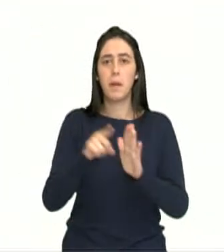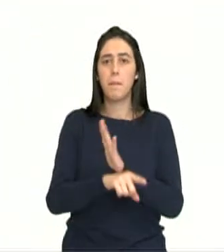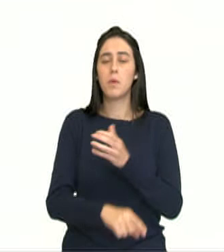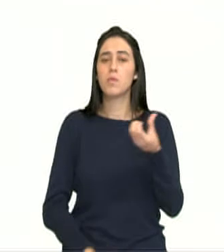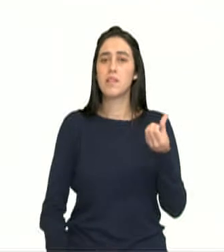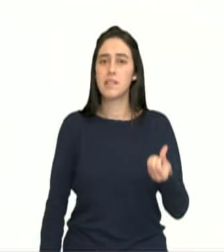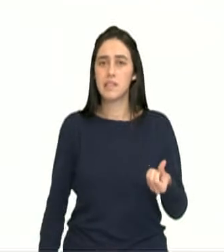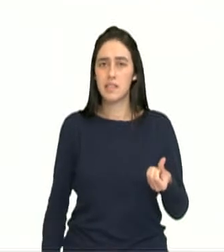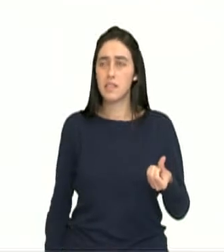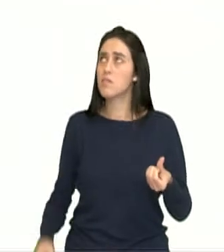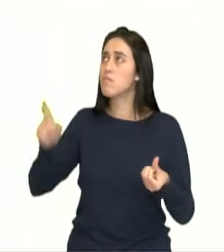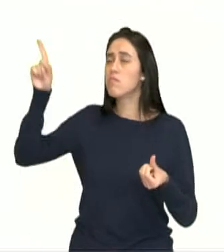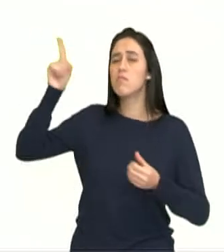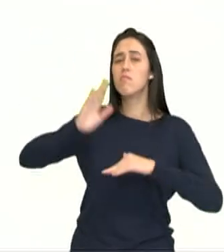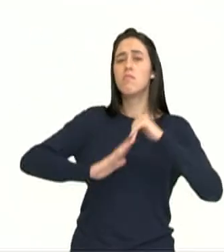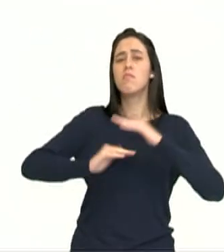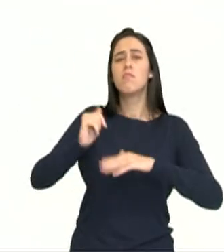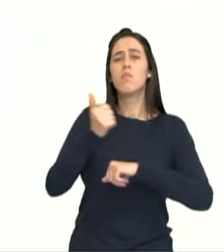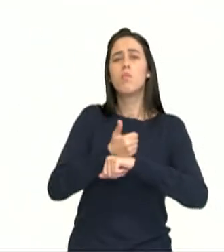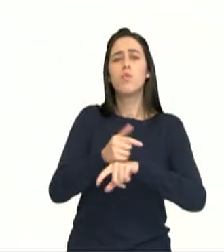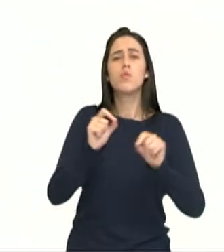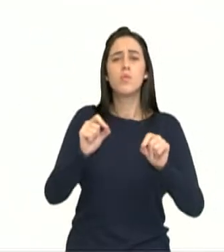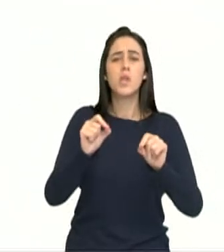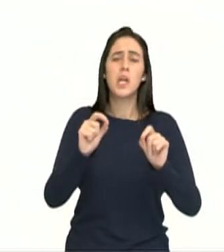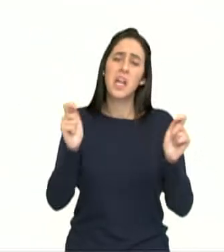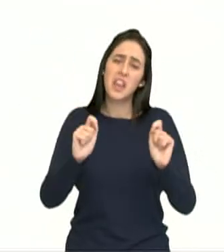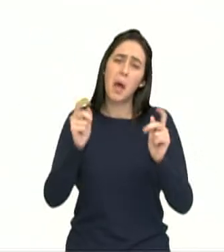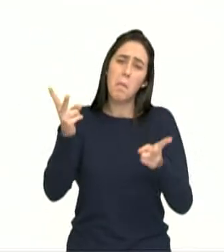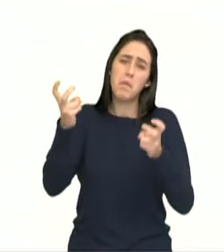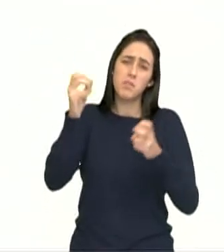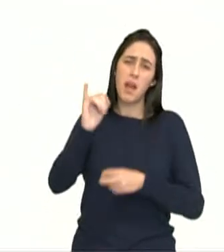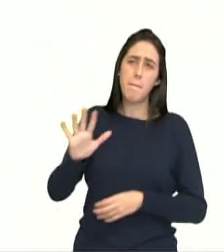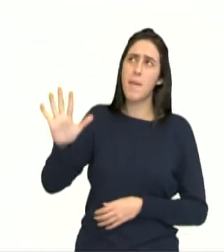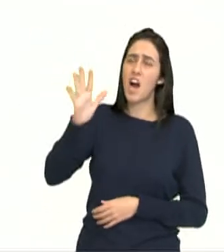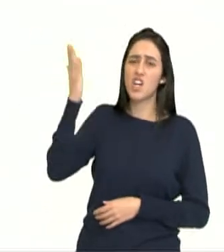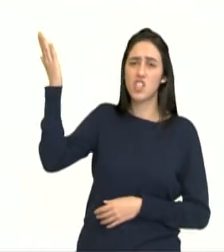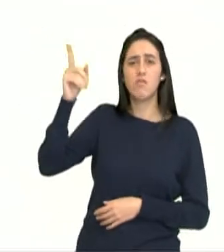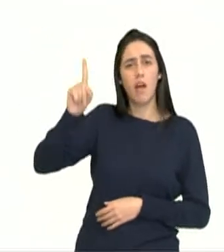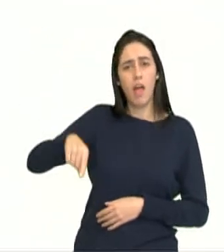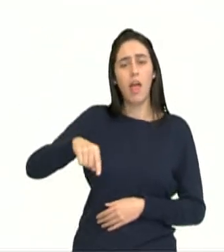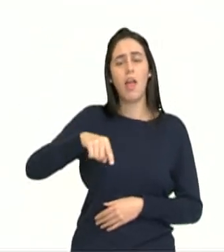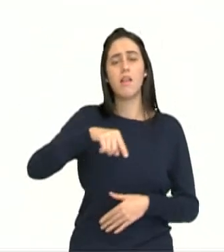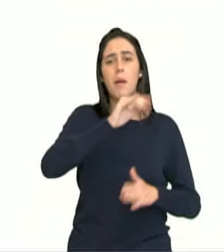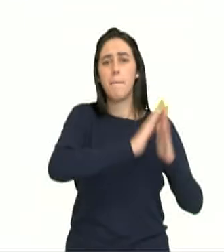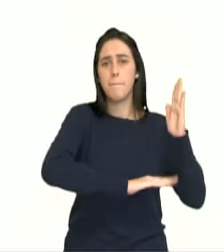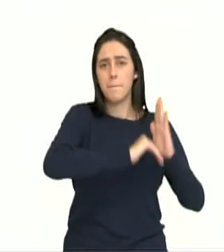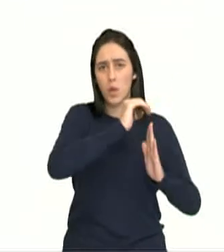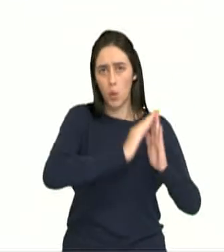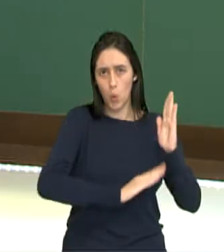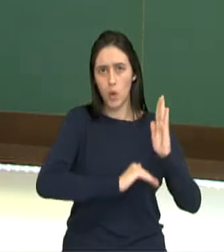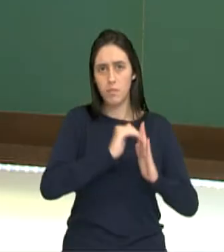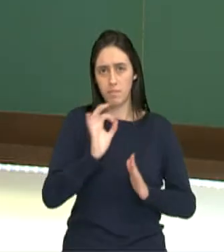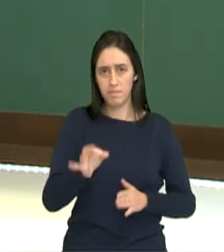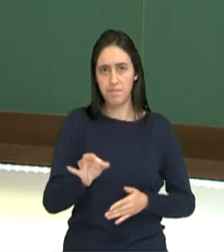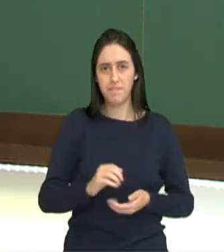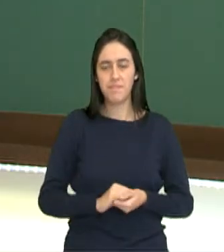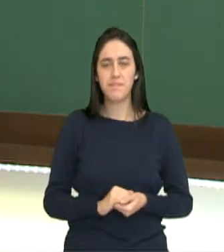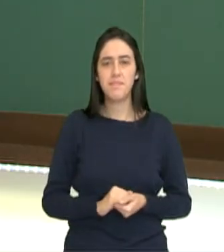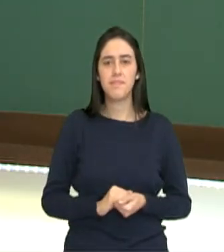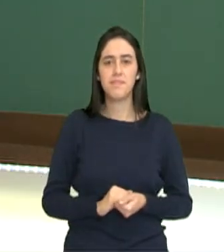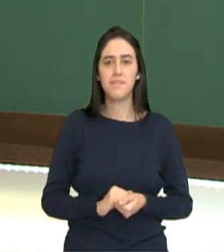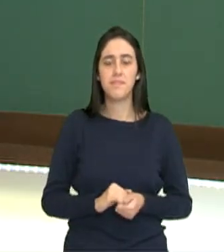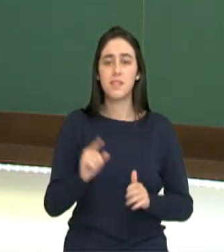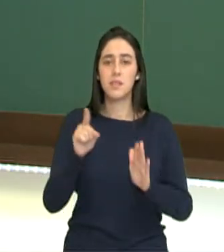Bem, pela figura a gente pode identificar, né, pessoal? Ele é um pintor. He is a painter, né? Ele é um pintor, então. E